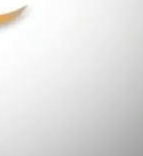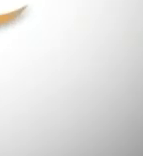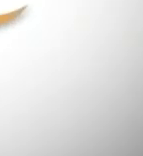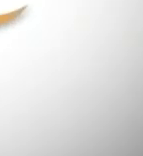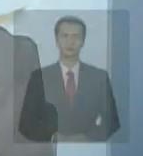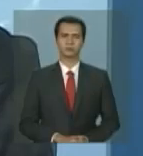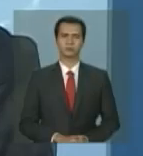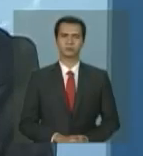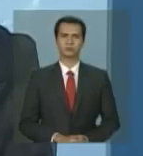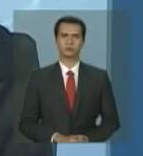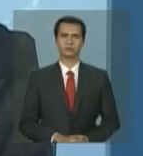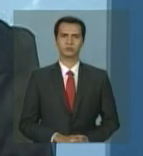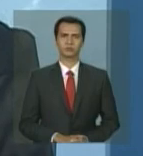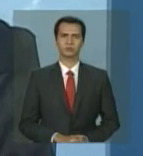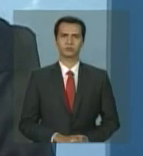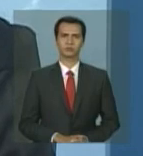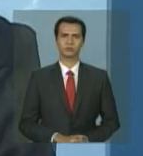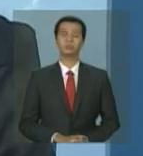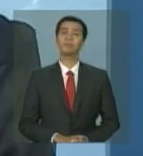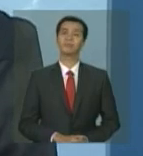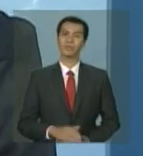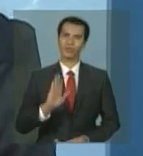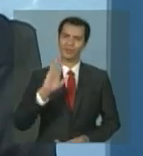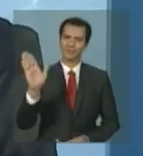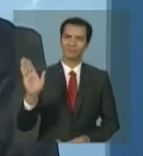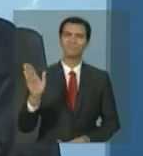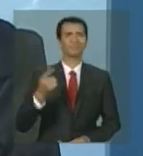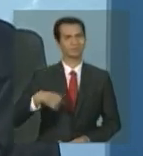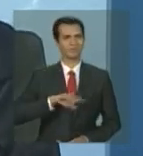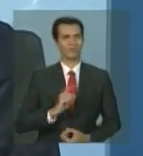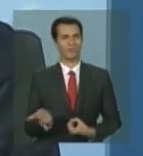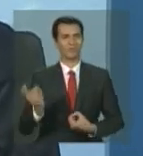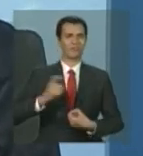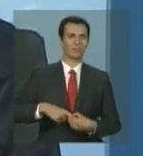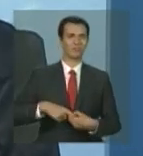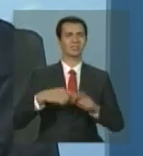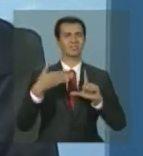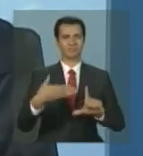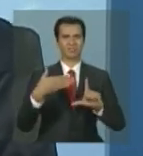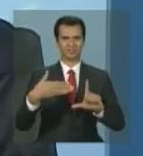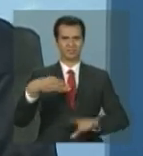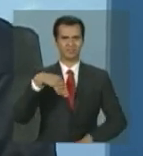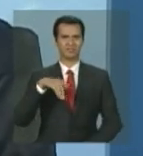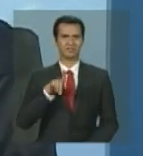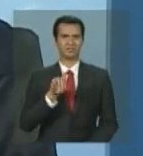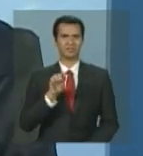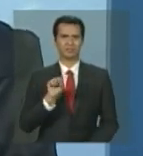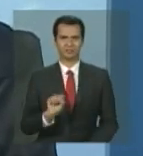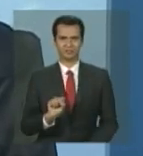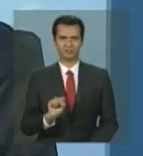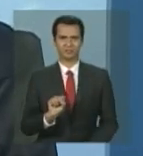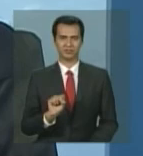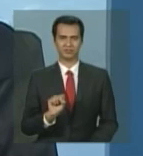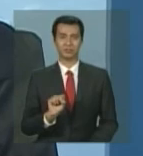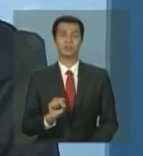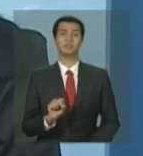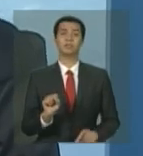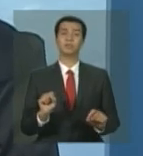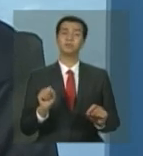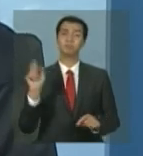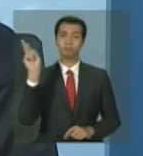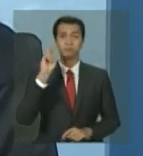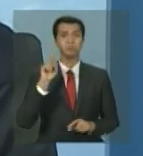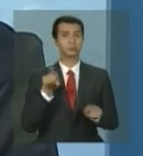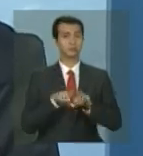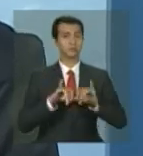aí o Olá estamos de volta com a teleconferência do Ministério do Desenvolvimento Social e combate à fome